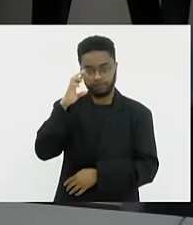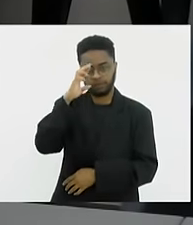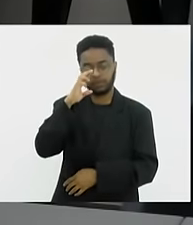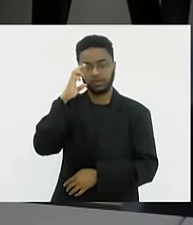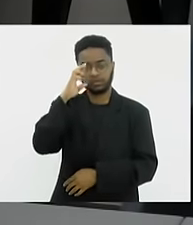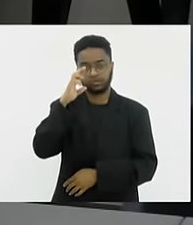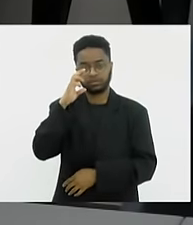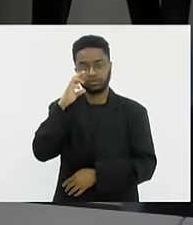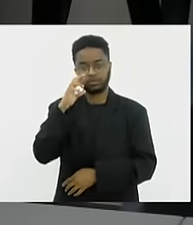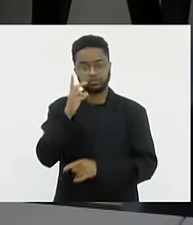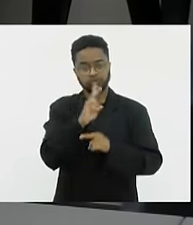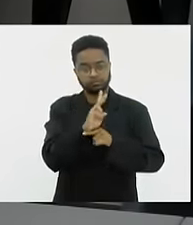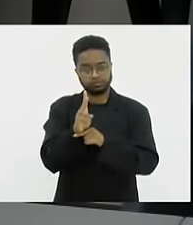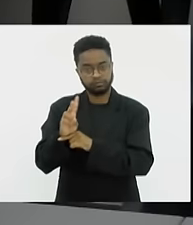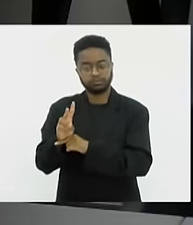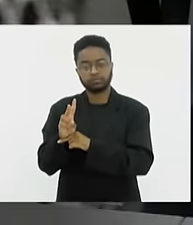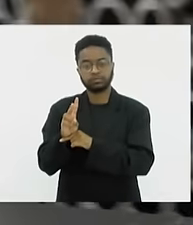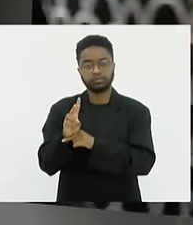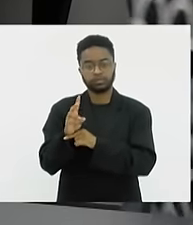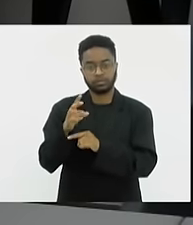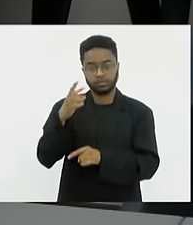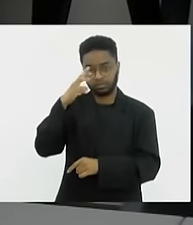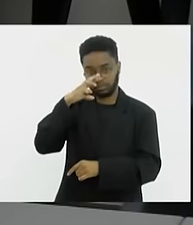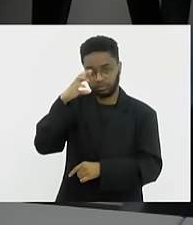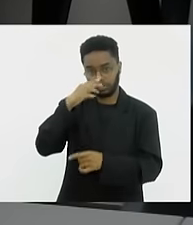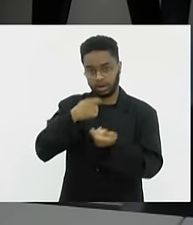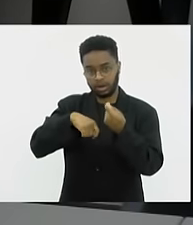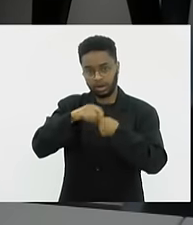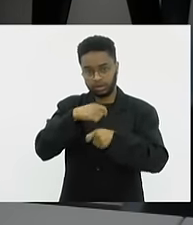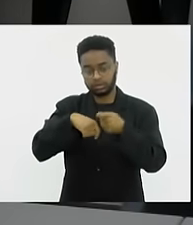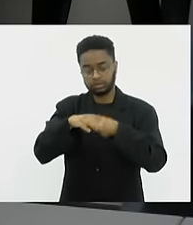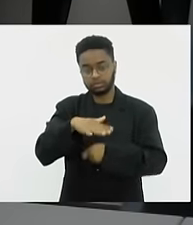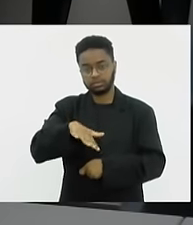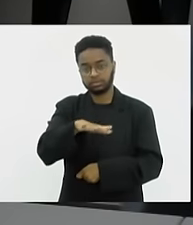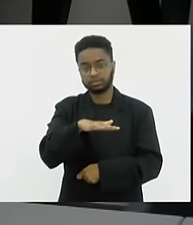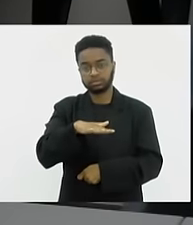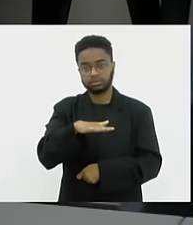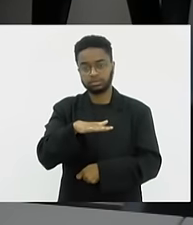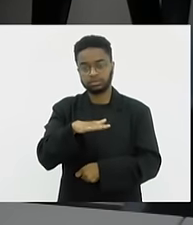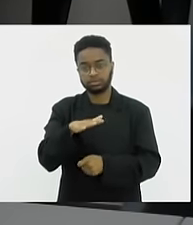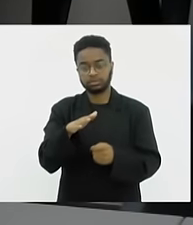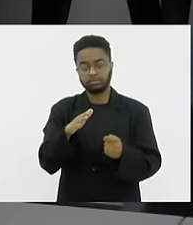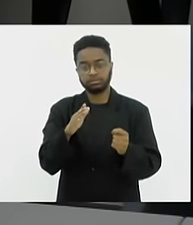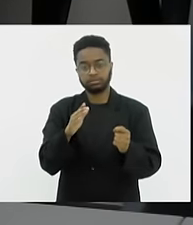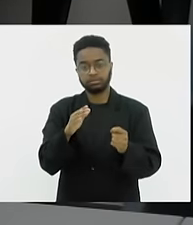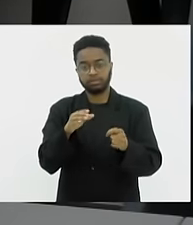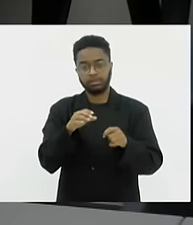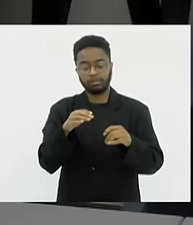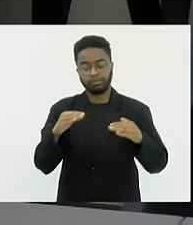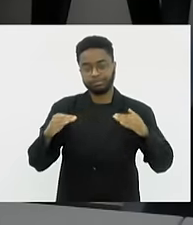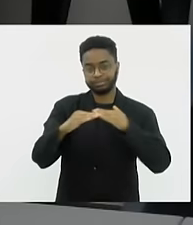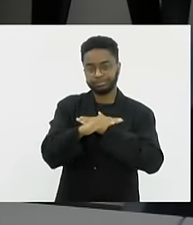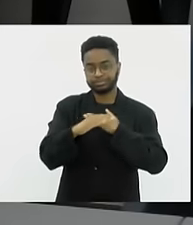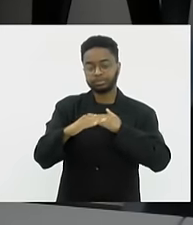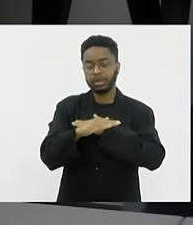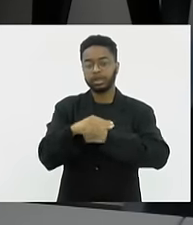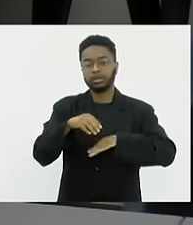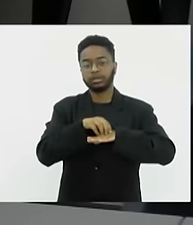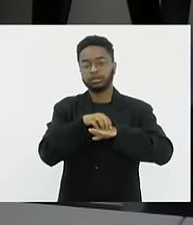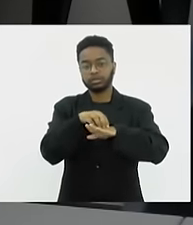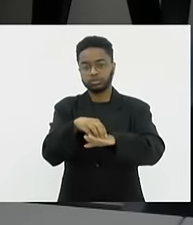fiscalização, inspeção, vistoria e administração dos serviços intermunicipais de transporte de